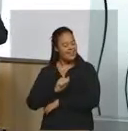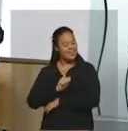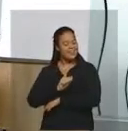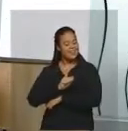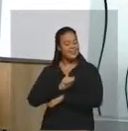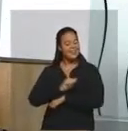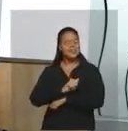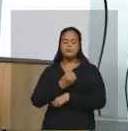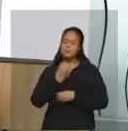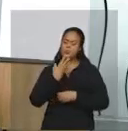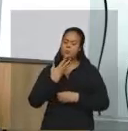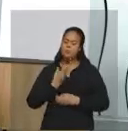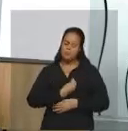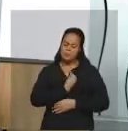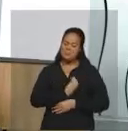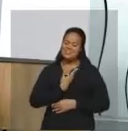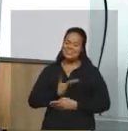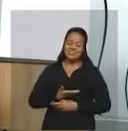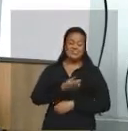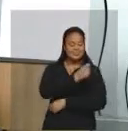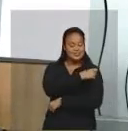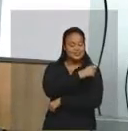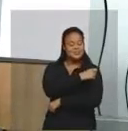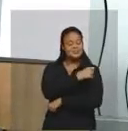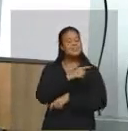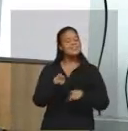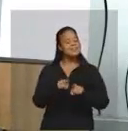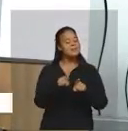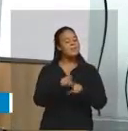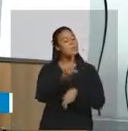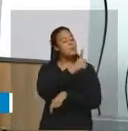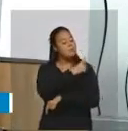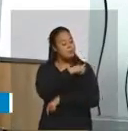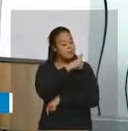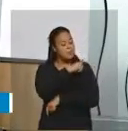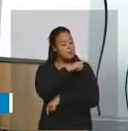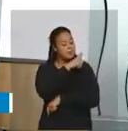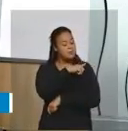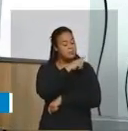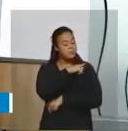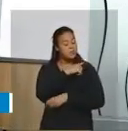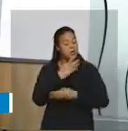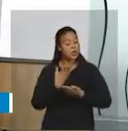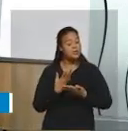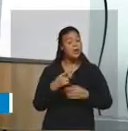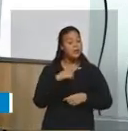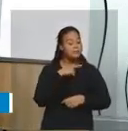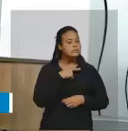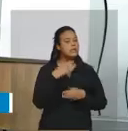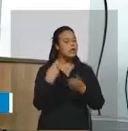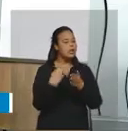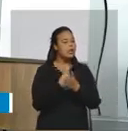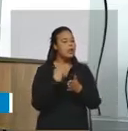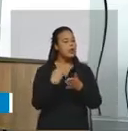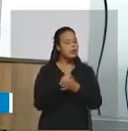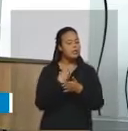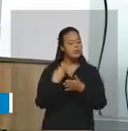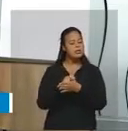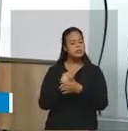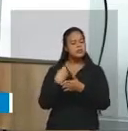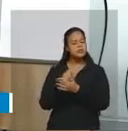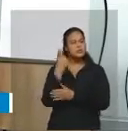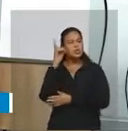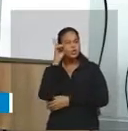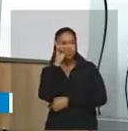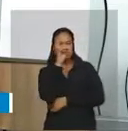do primeiro ano do ensino médio. E realmente nós tivemos aí algumas questões que foram um pouco mais difíceis ao longo